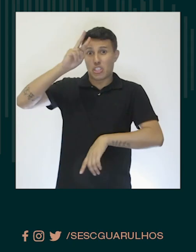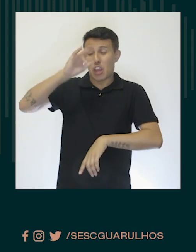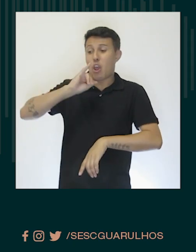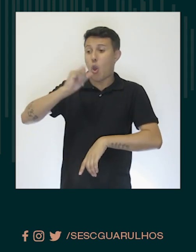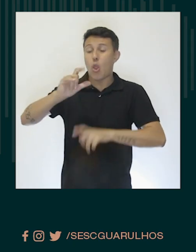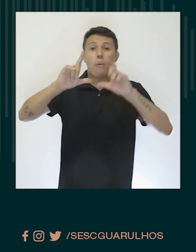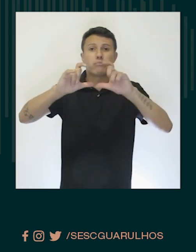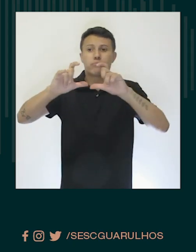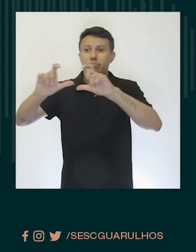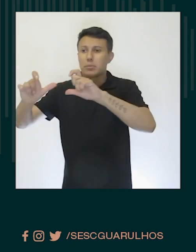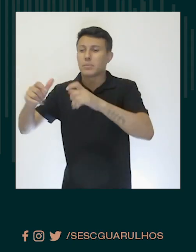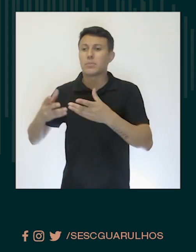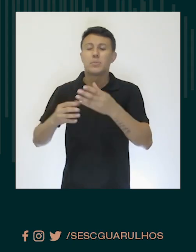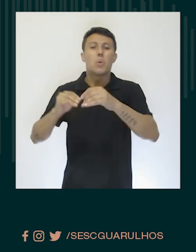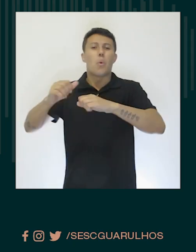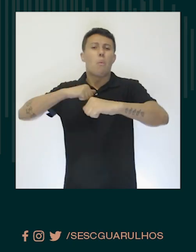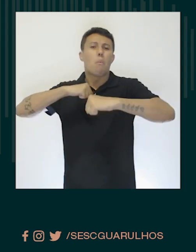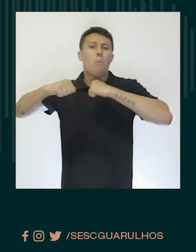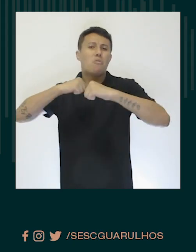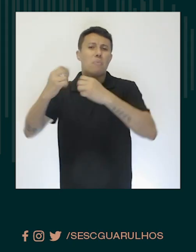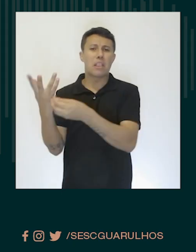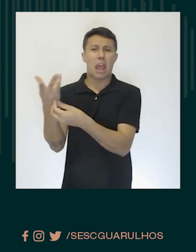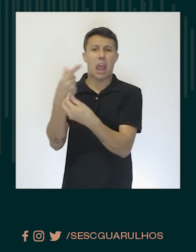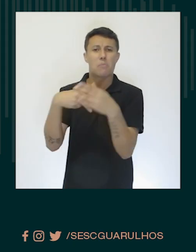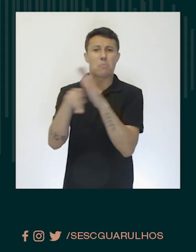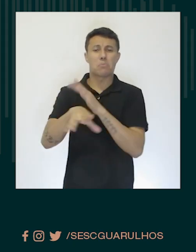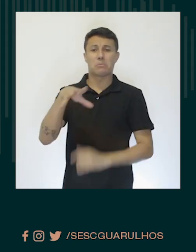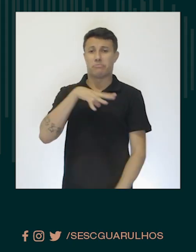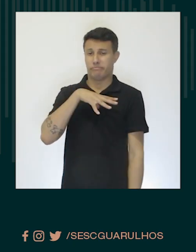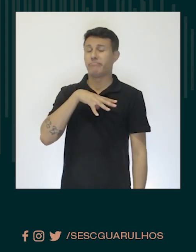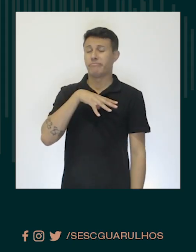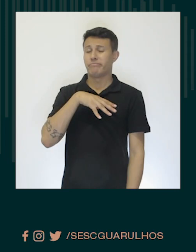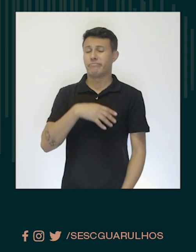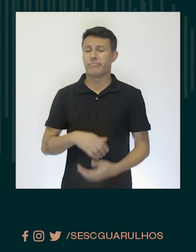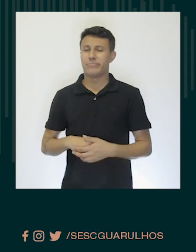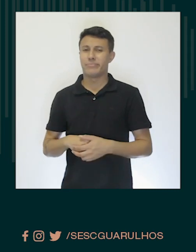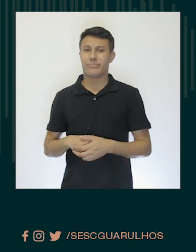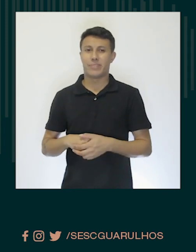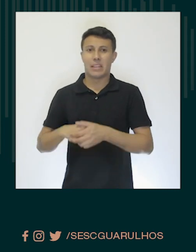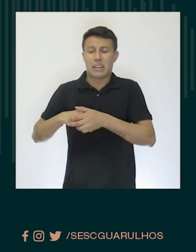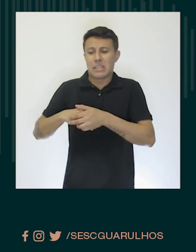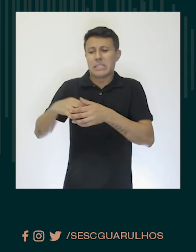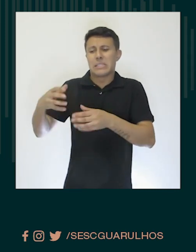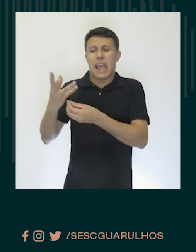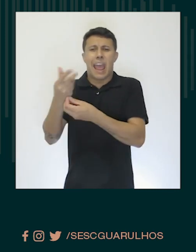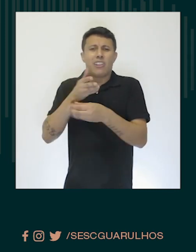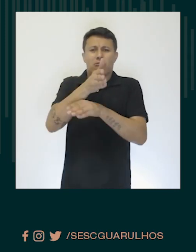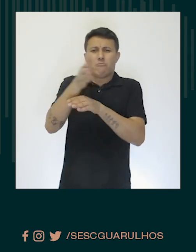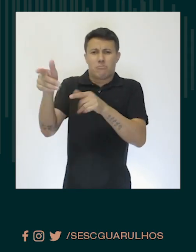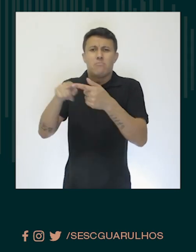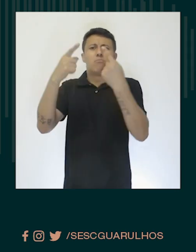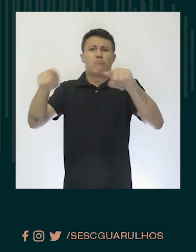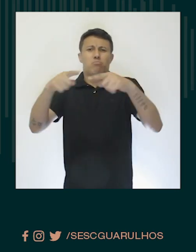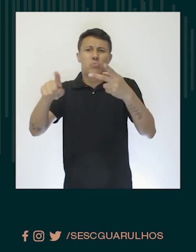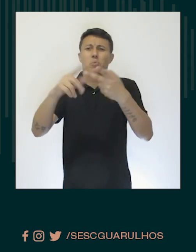a história da cidade, a história dos movimentos artísticos da cidade, também de vários segmentos da arte, tanto